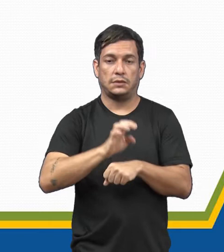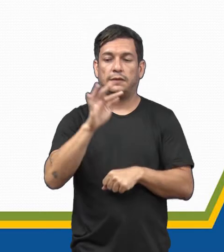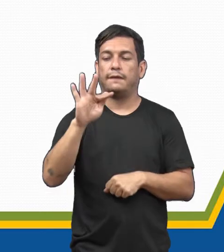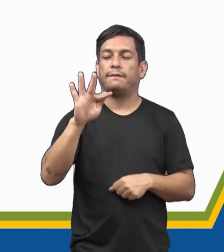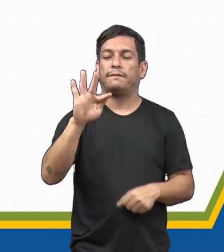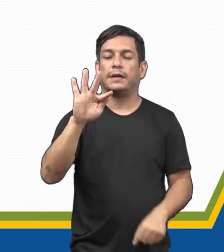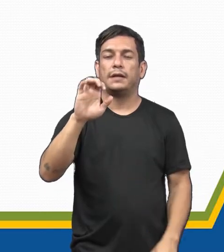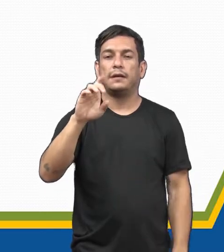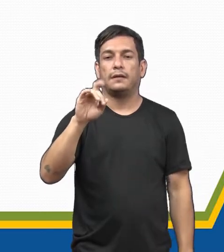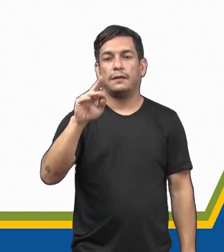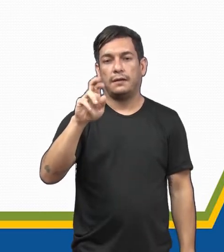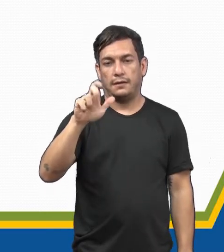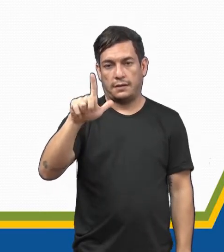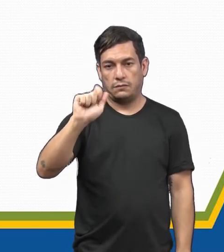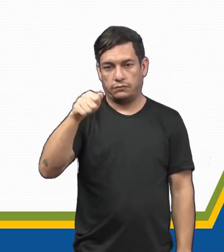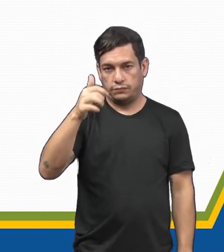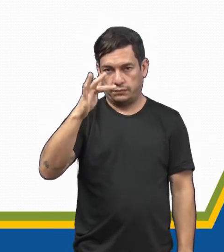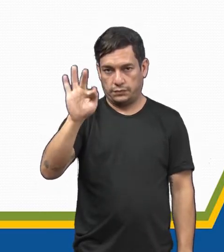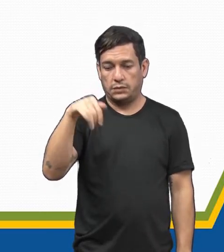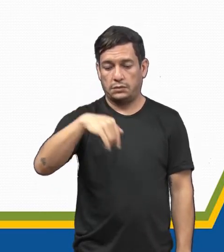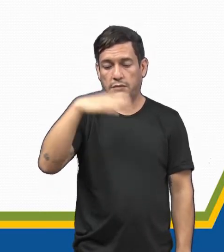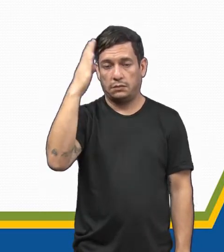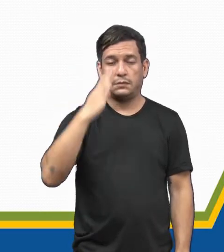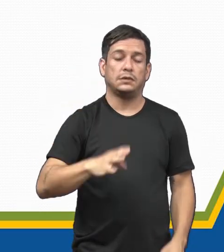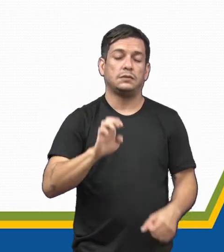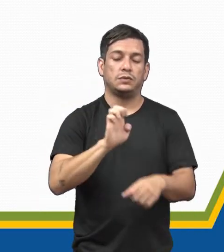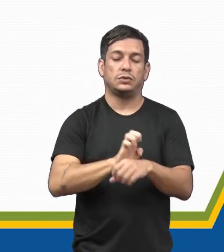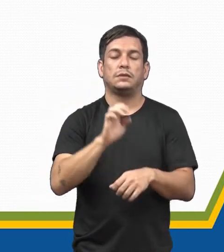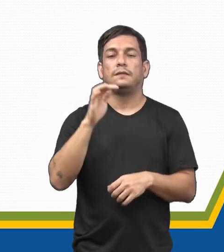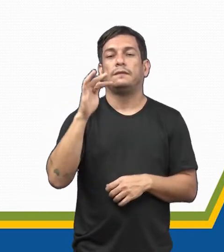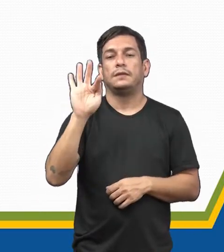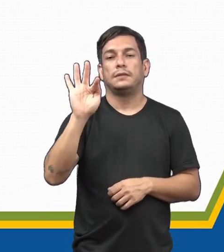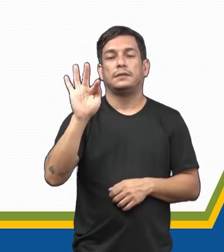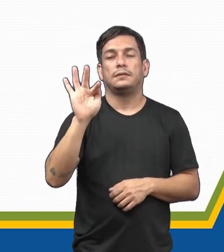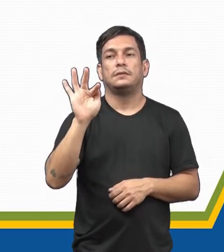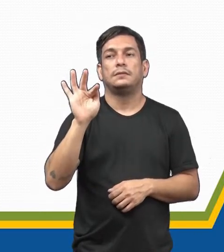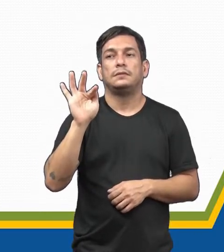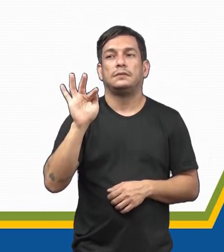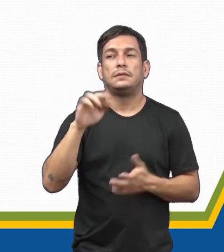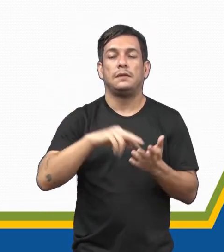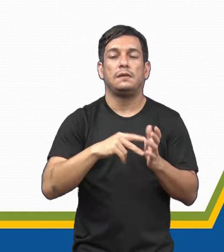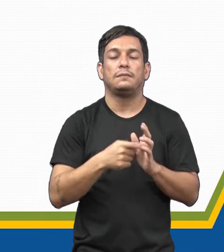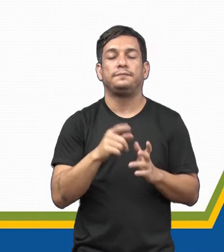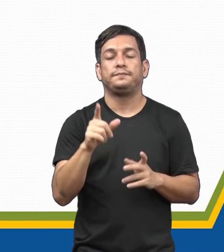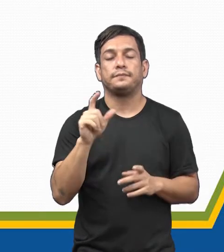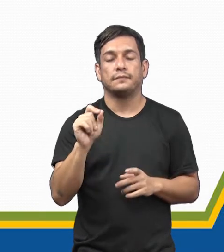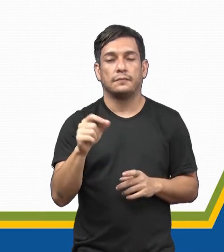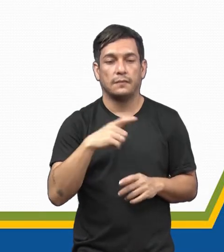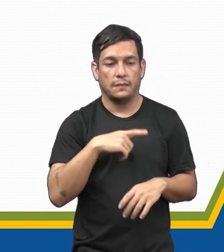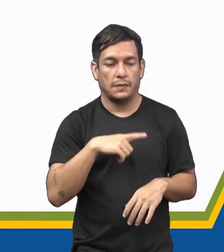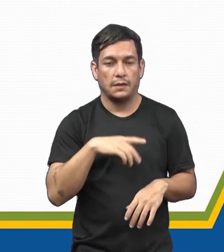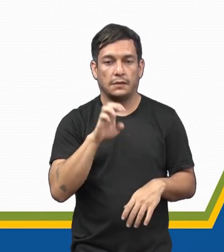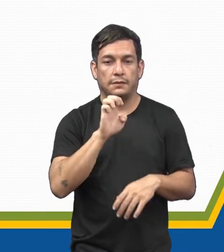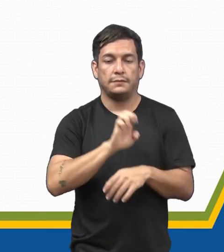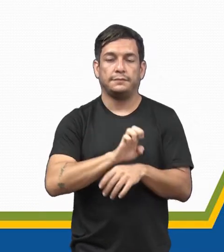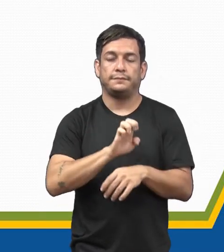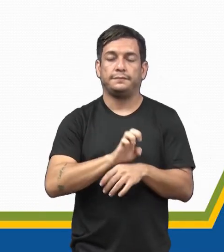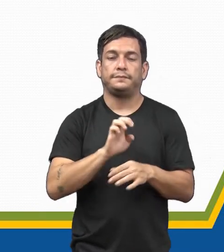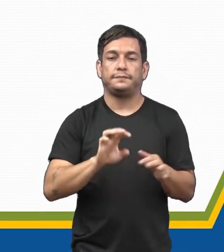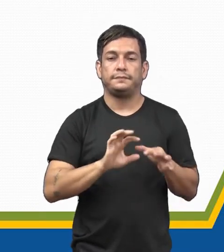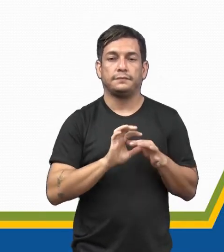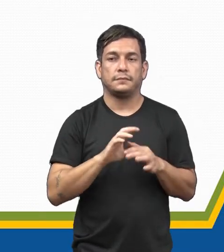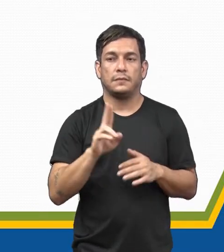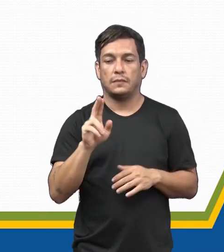federal. Tá? E no Brasil, esse Estado federal quer dizer que nós temos um Estado, a